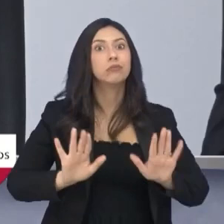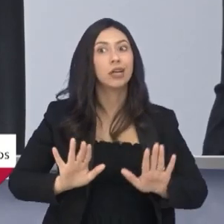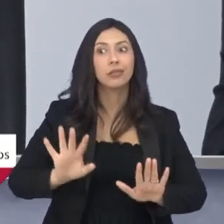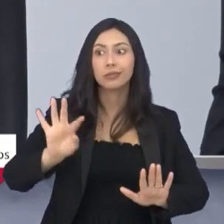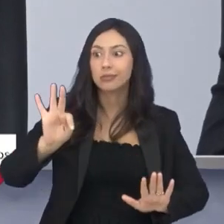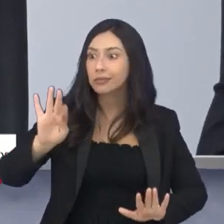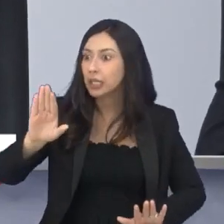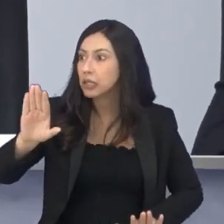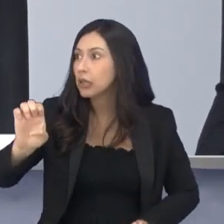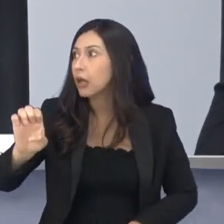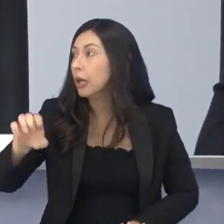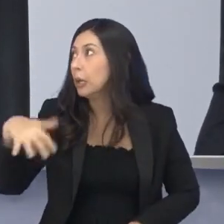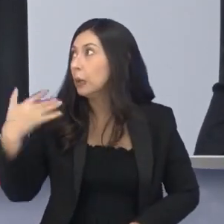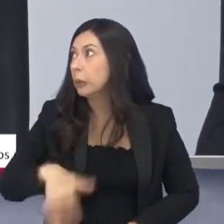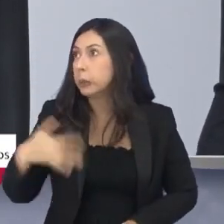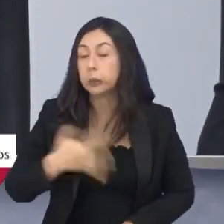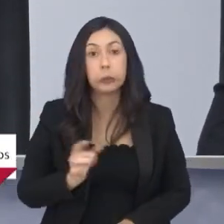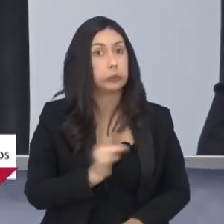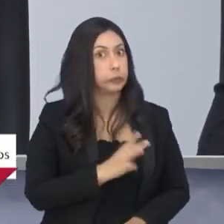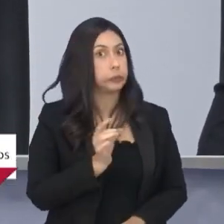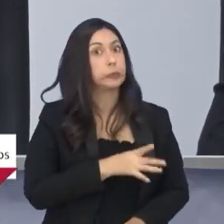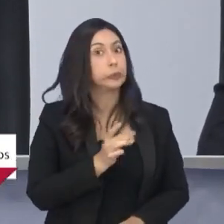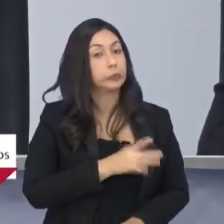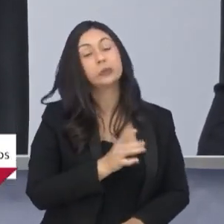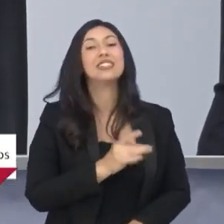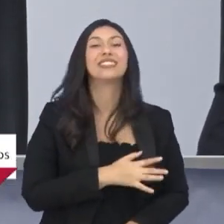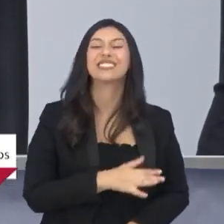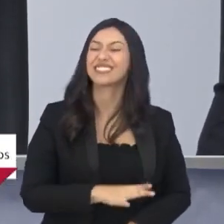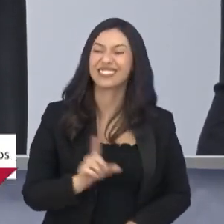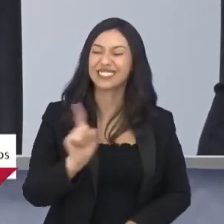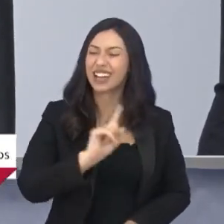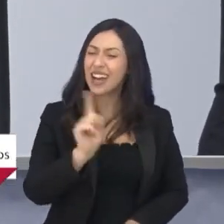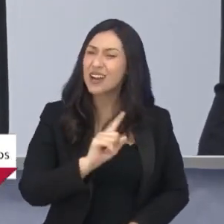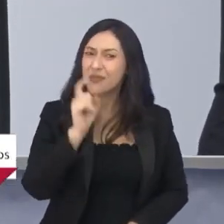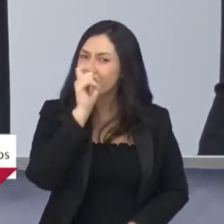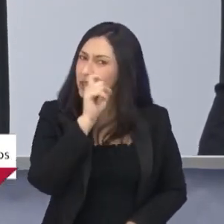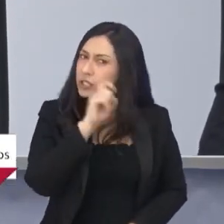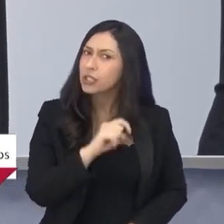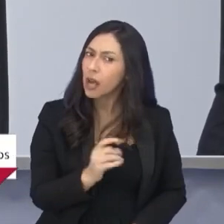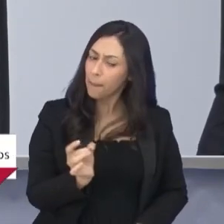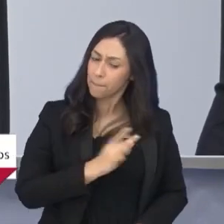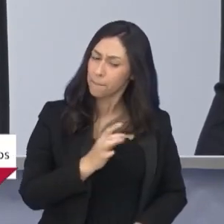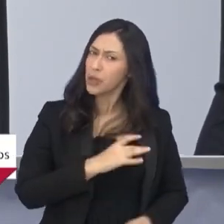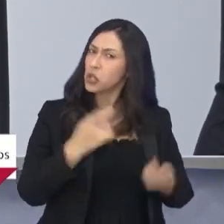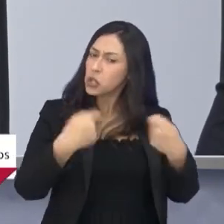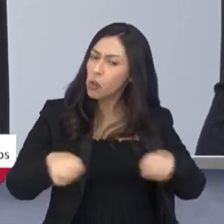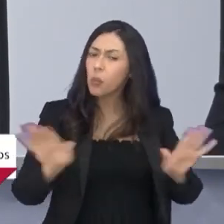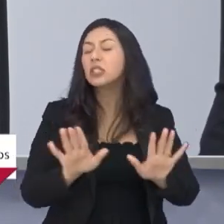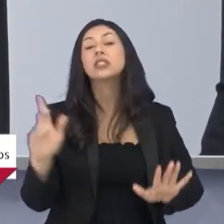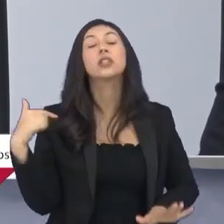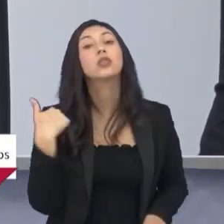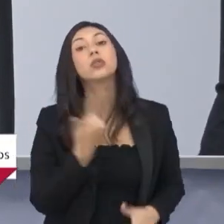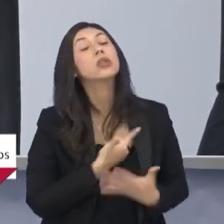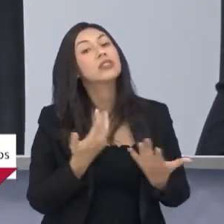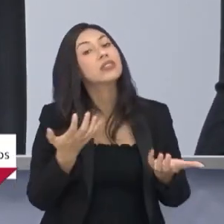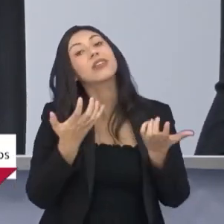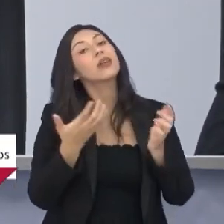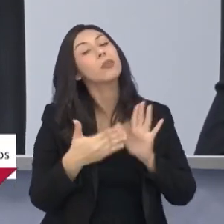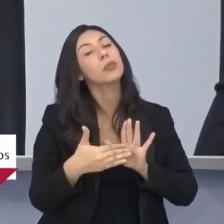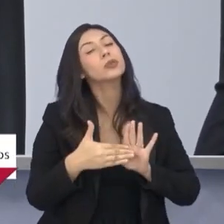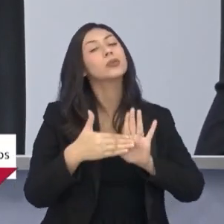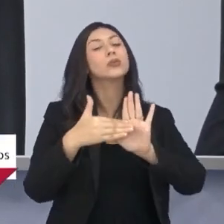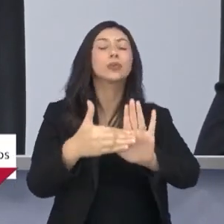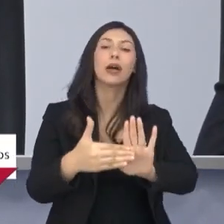e não não é verdade não é para ter medo nós estamos aqui para colaborar com vocês